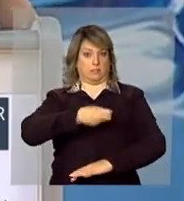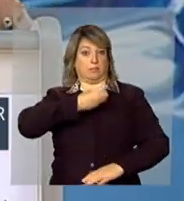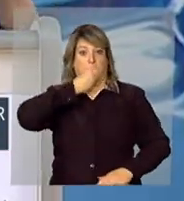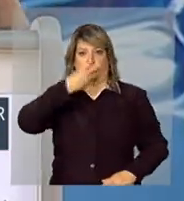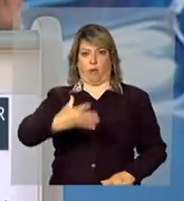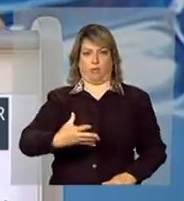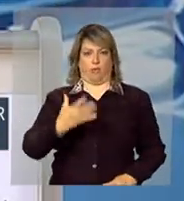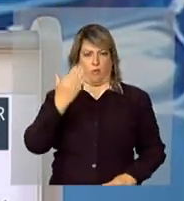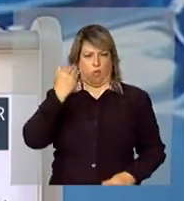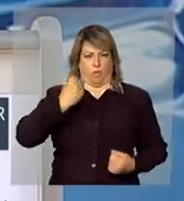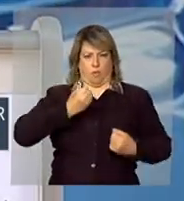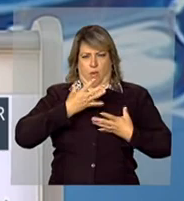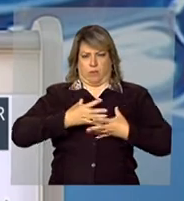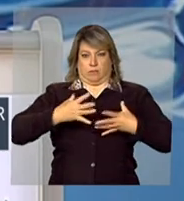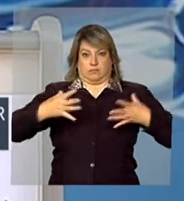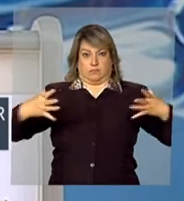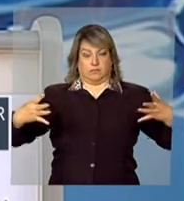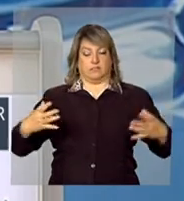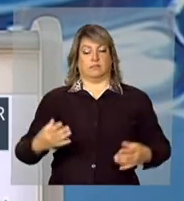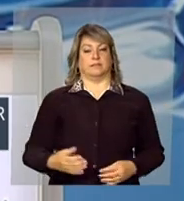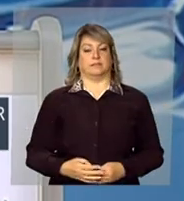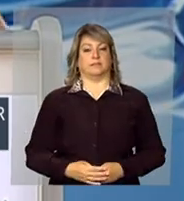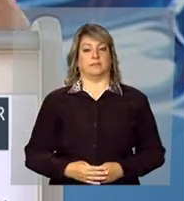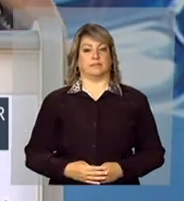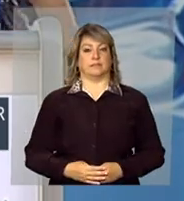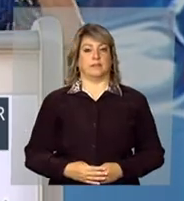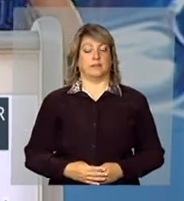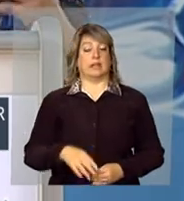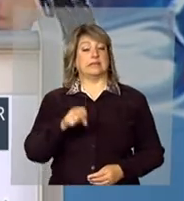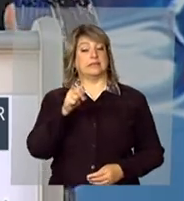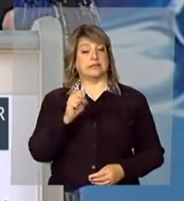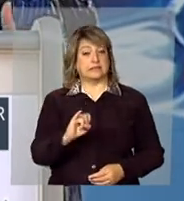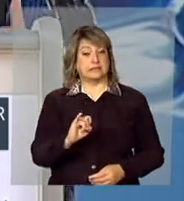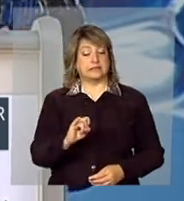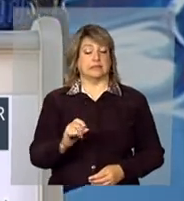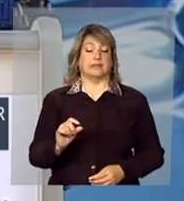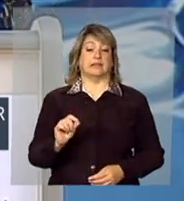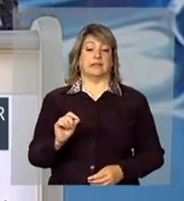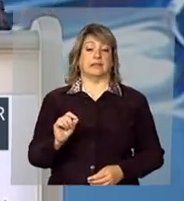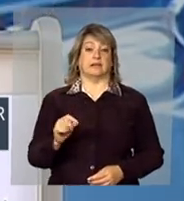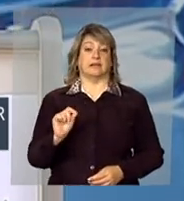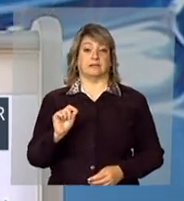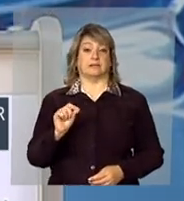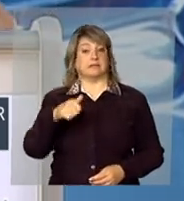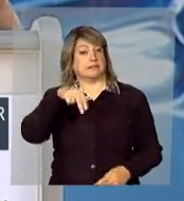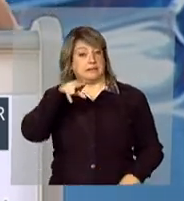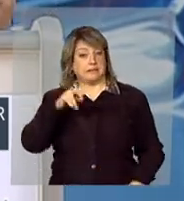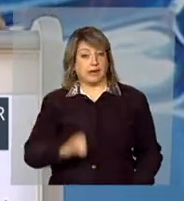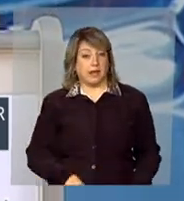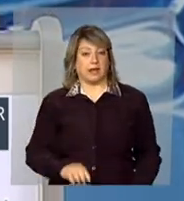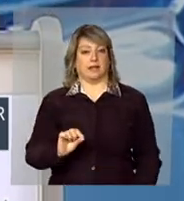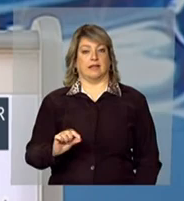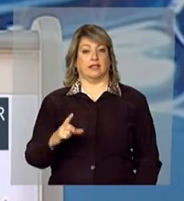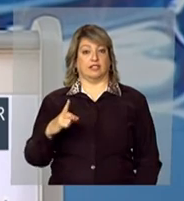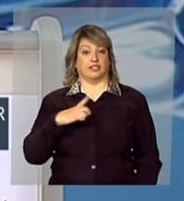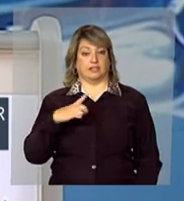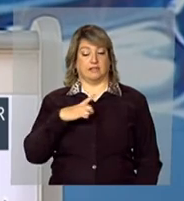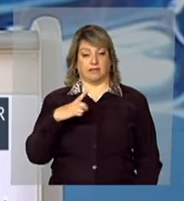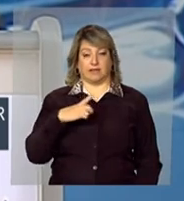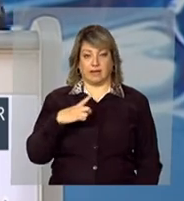só seremos uma grande nação se quem carregar o